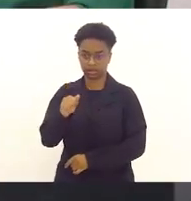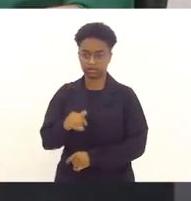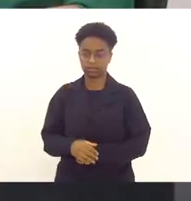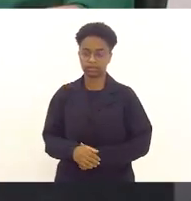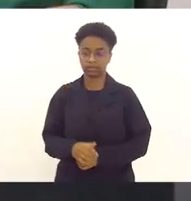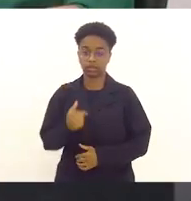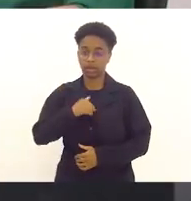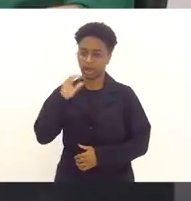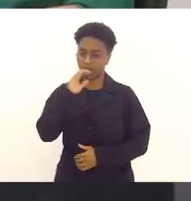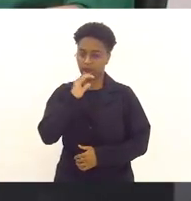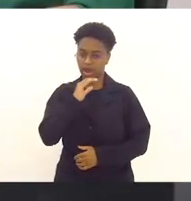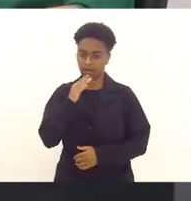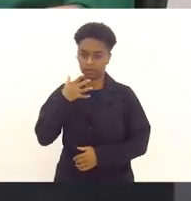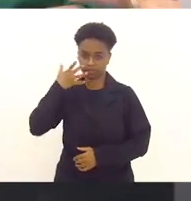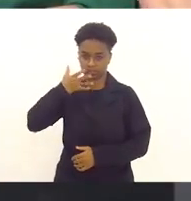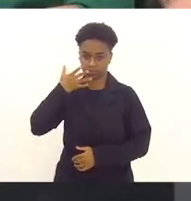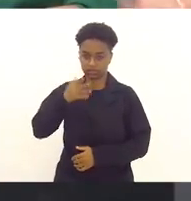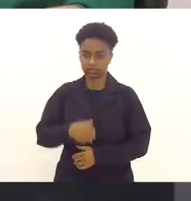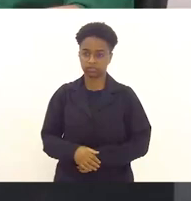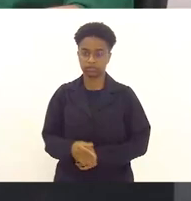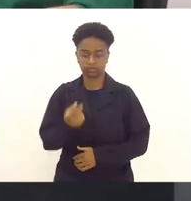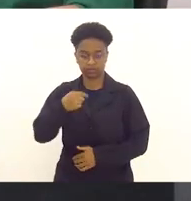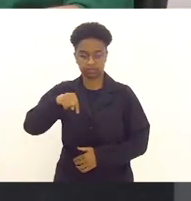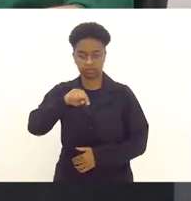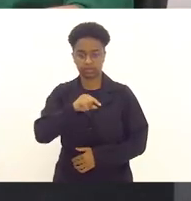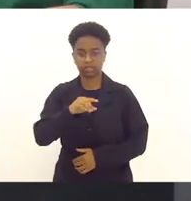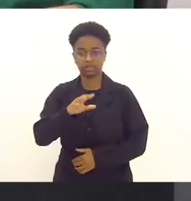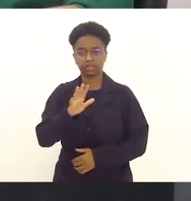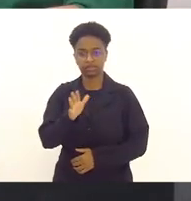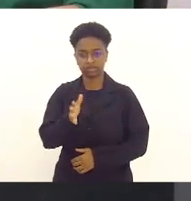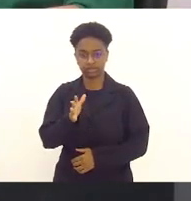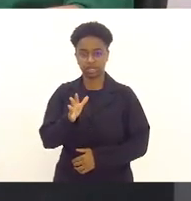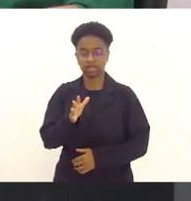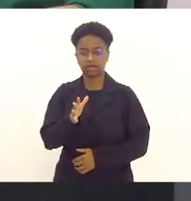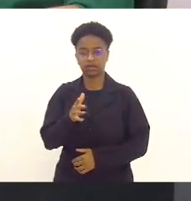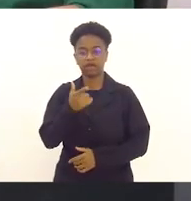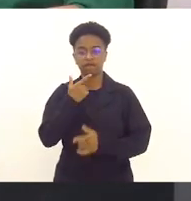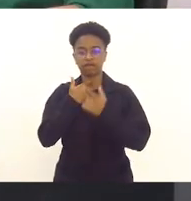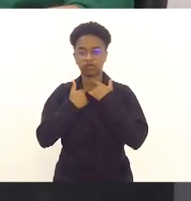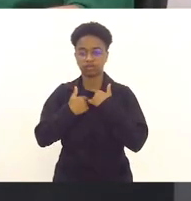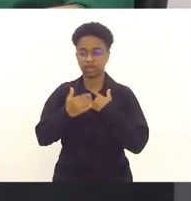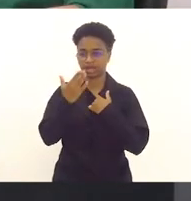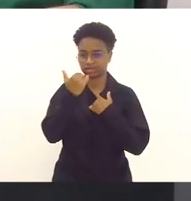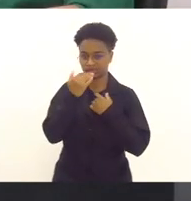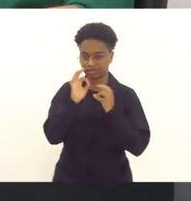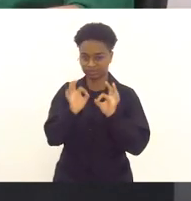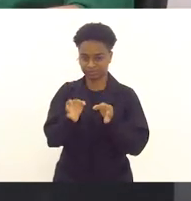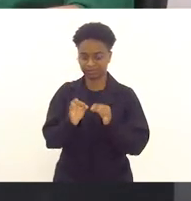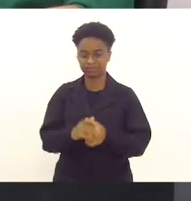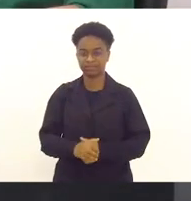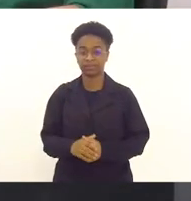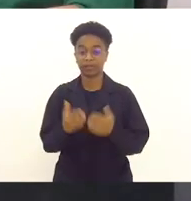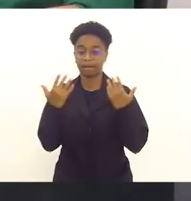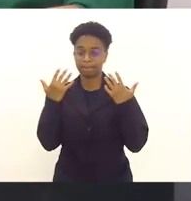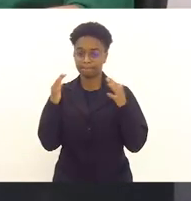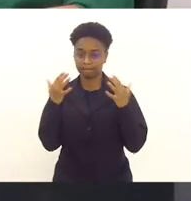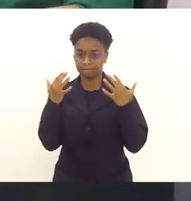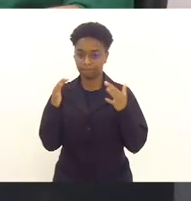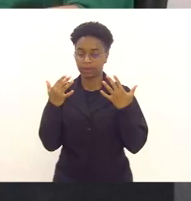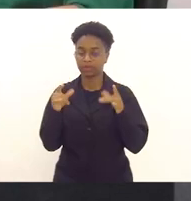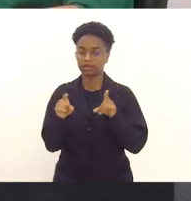serei breve né Tá todo mundo já com vontade de almoçar parabenizar